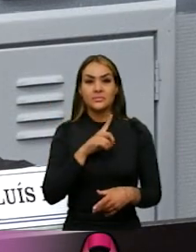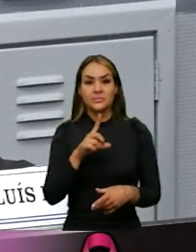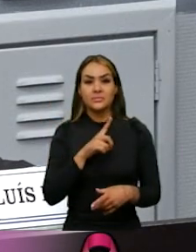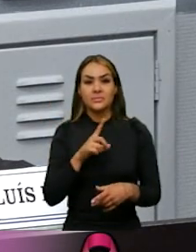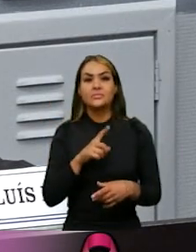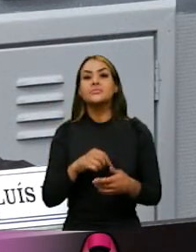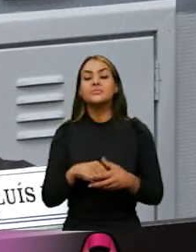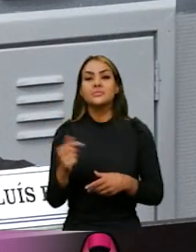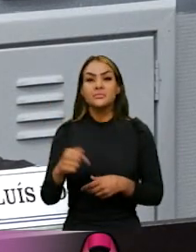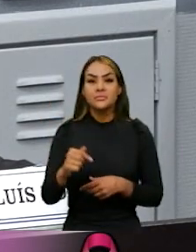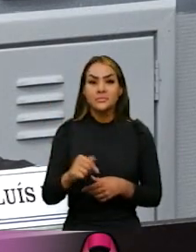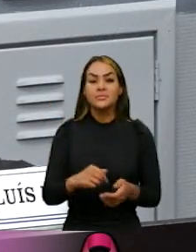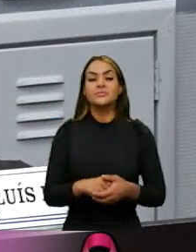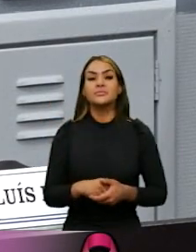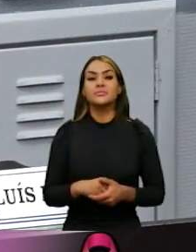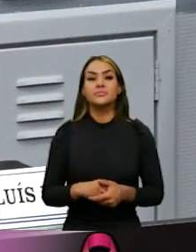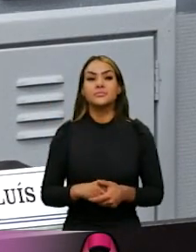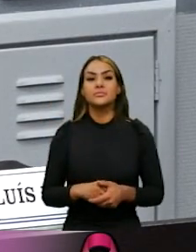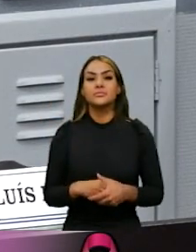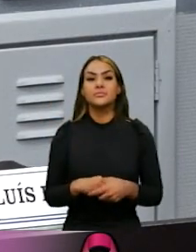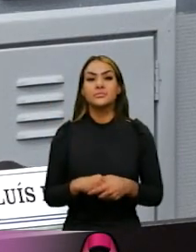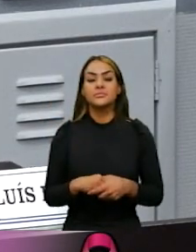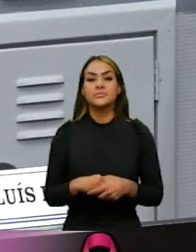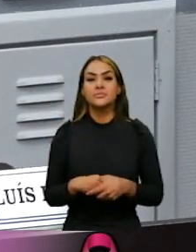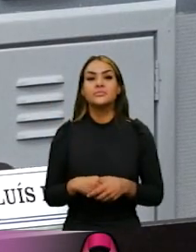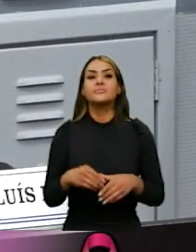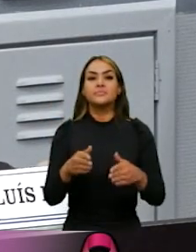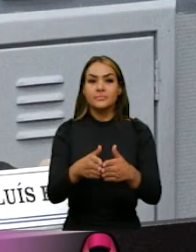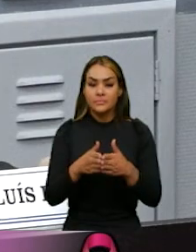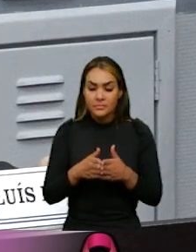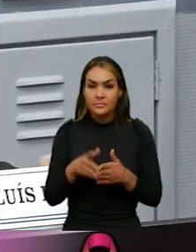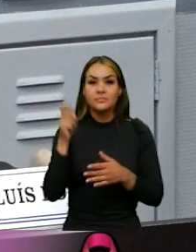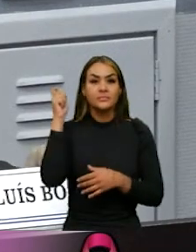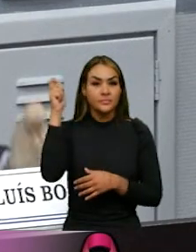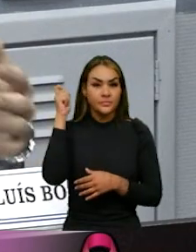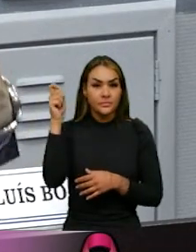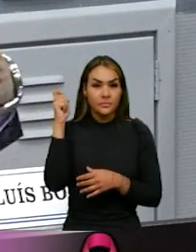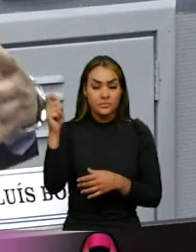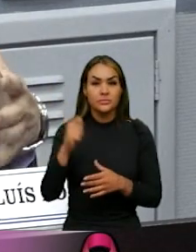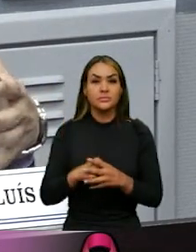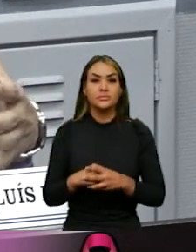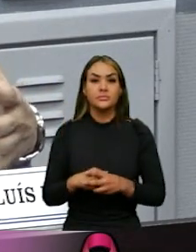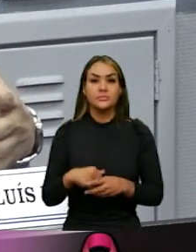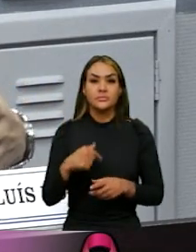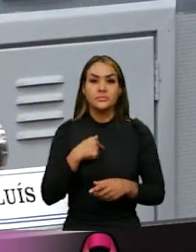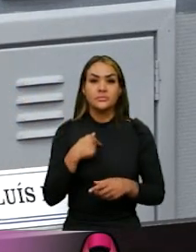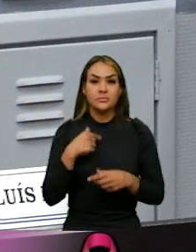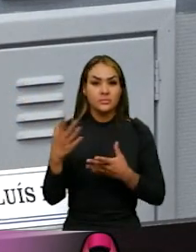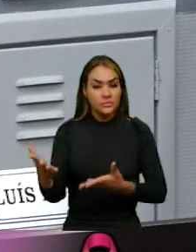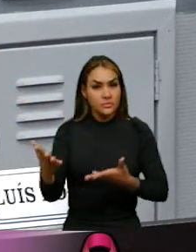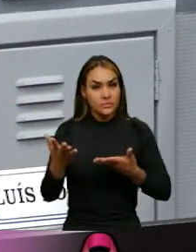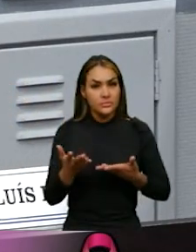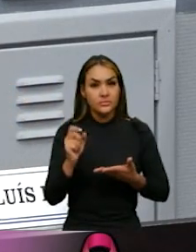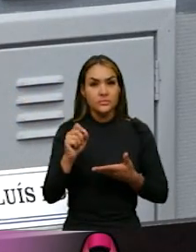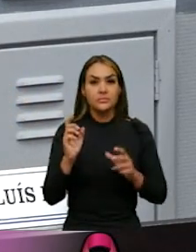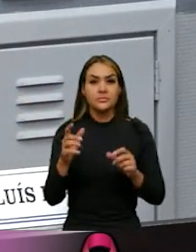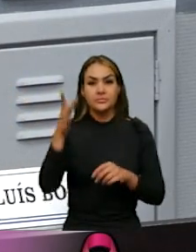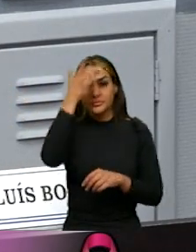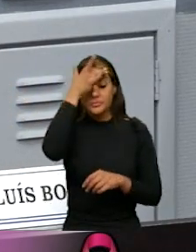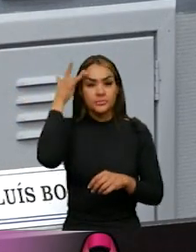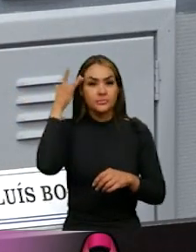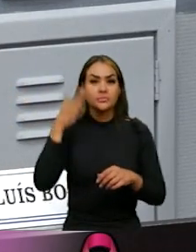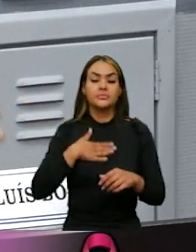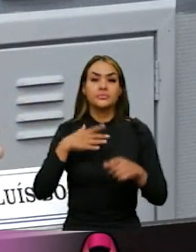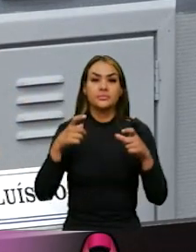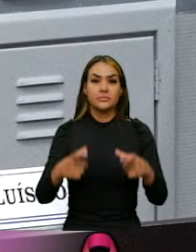sessão retrasada, pessoalmente também, reivindicando, se manifestando, e recebi esse pessoal no meu gabinete, e eu me comprometi ali com eles